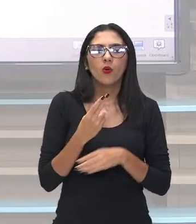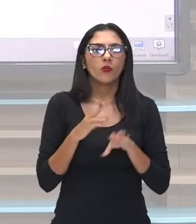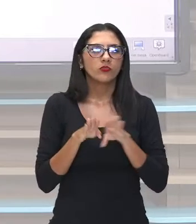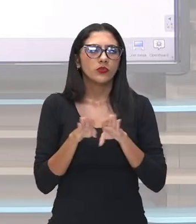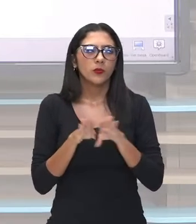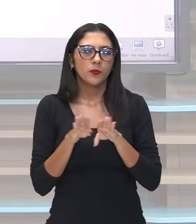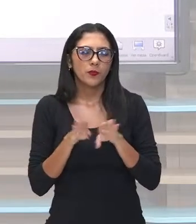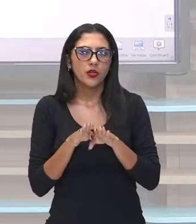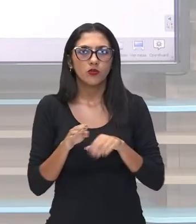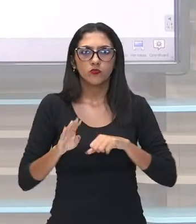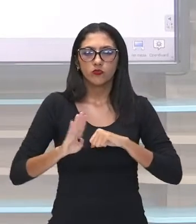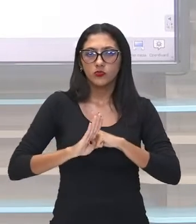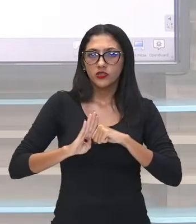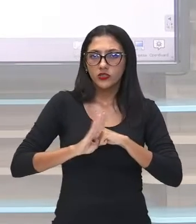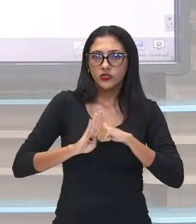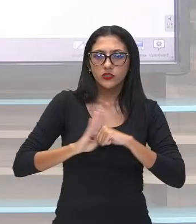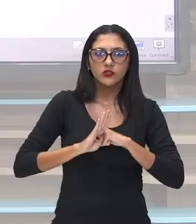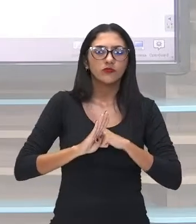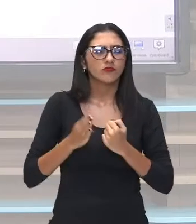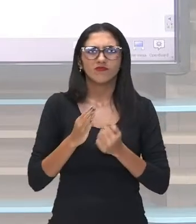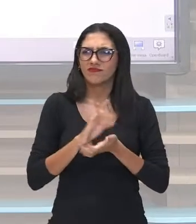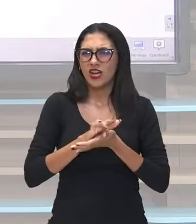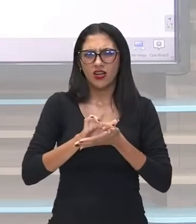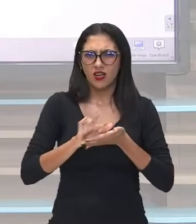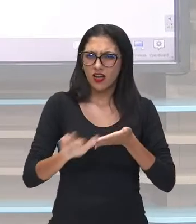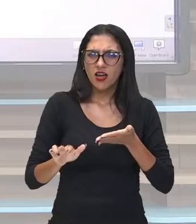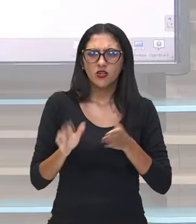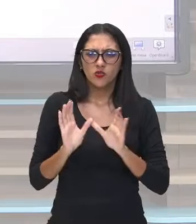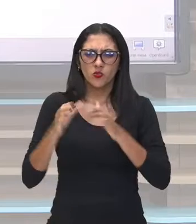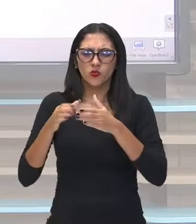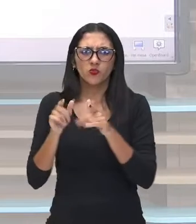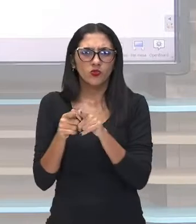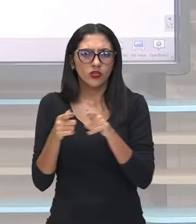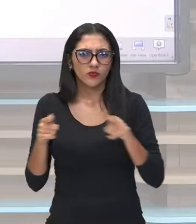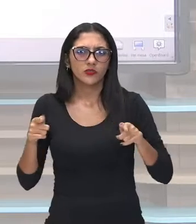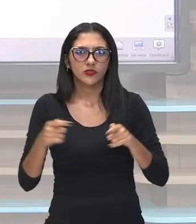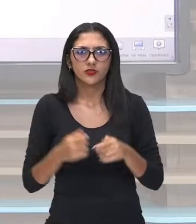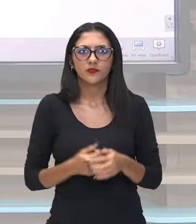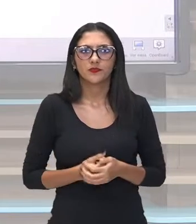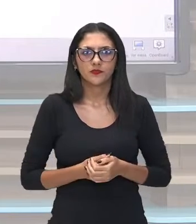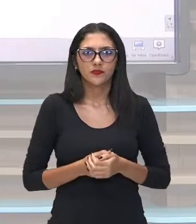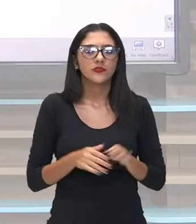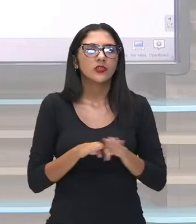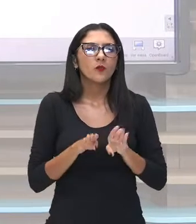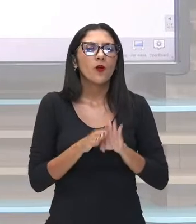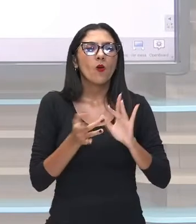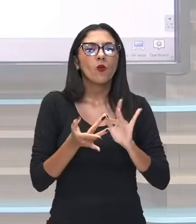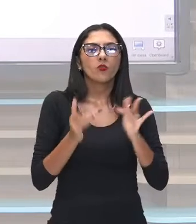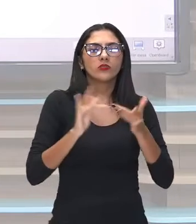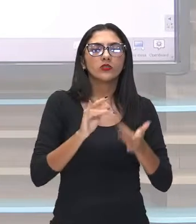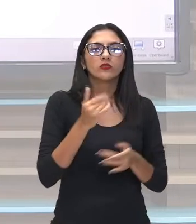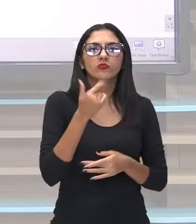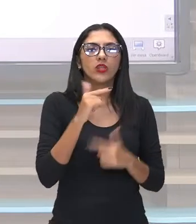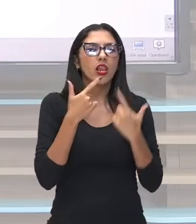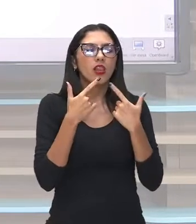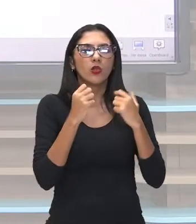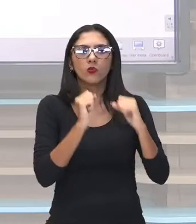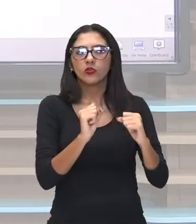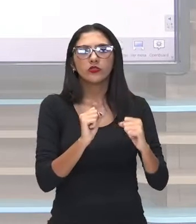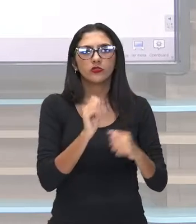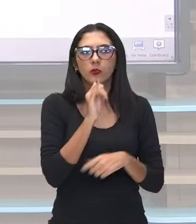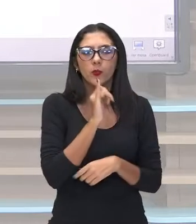um substantivo e assim por diante. O contexto também não linguístico. É interessante